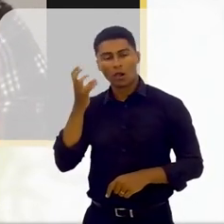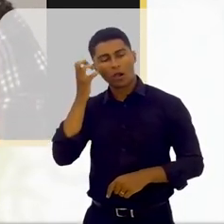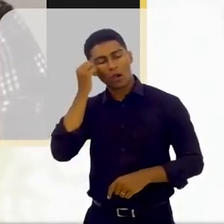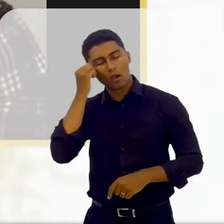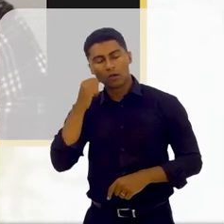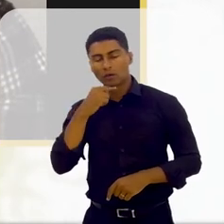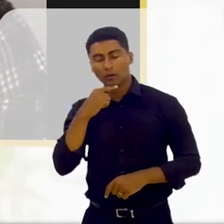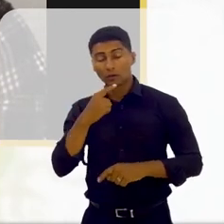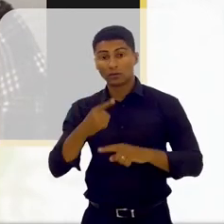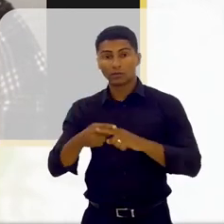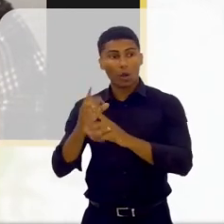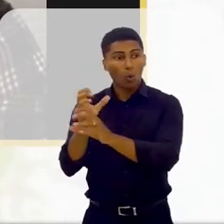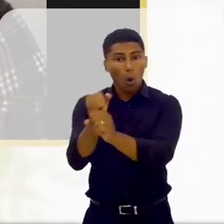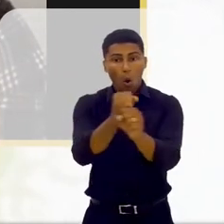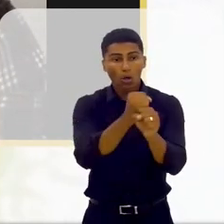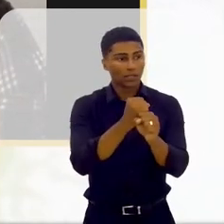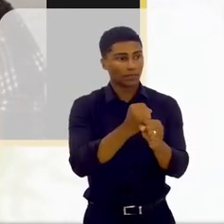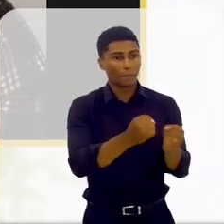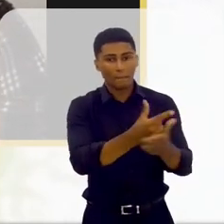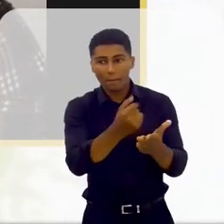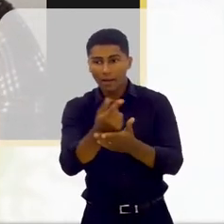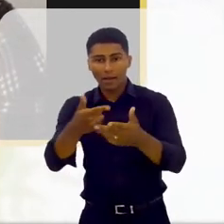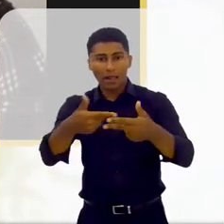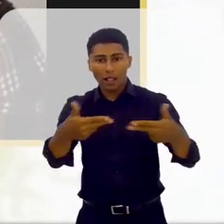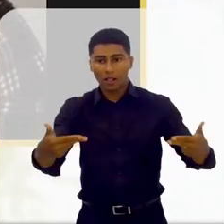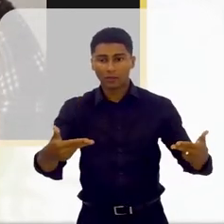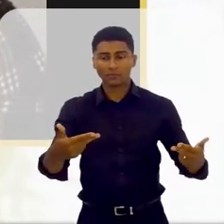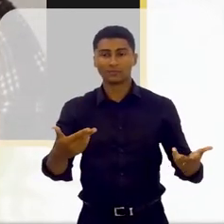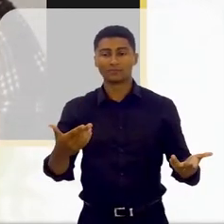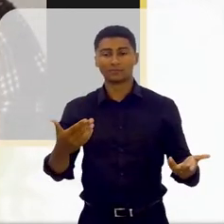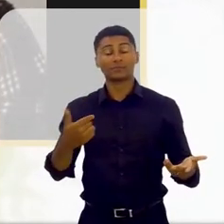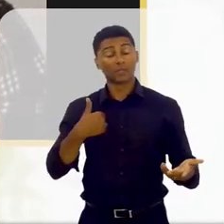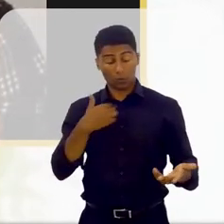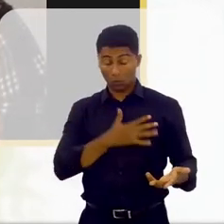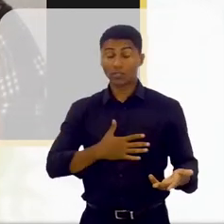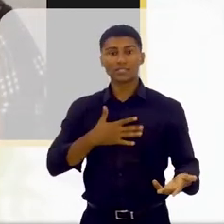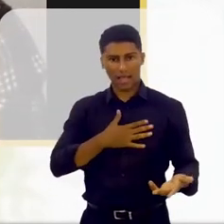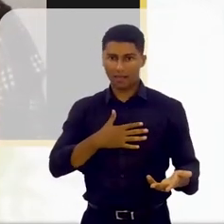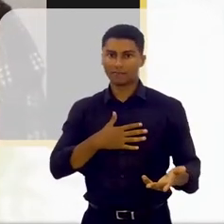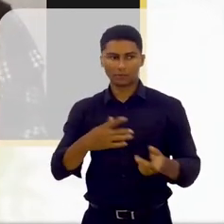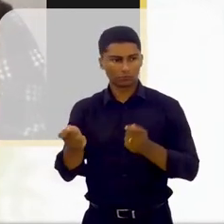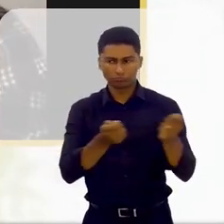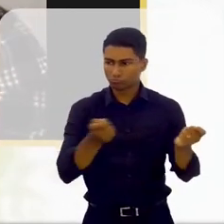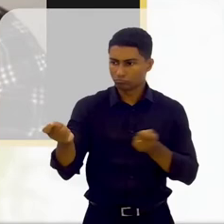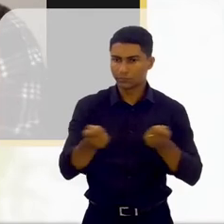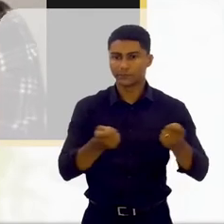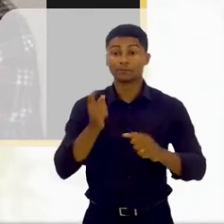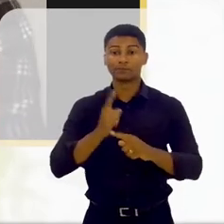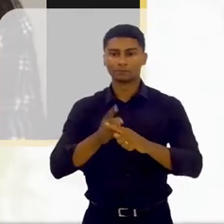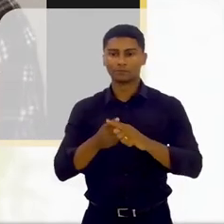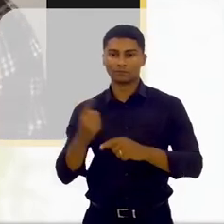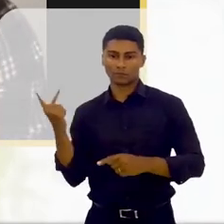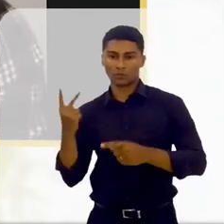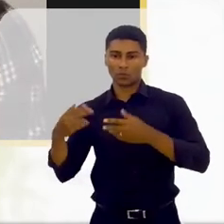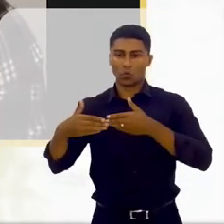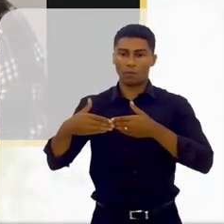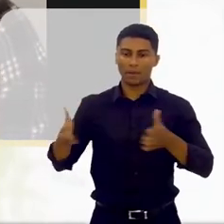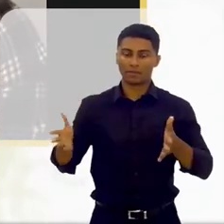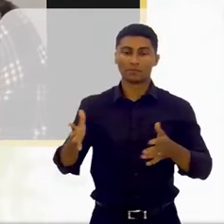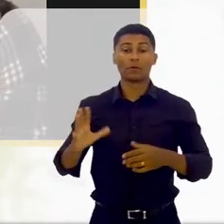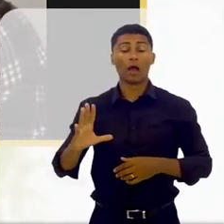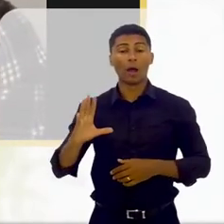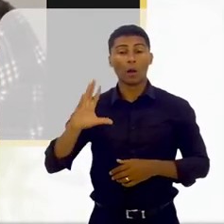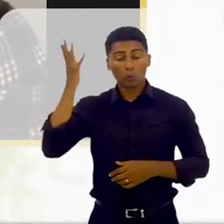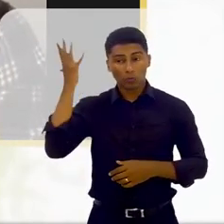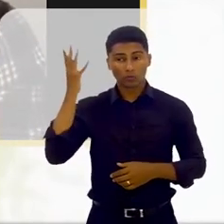de, tipo assim, porque eu sempre gostei de cuidar da parte burocrática. Porque no começo ali da nossa carreira, a gente, né, felizmente acabamos sofrendo algum